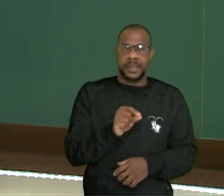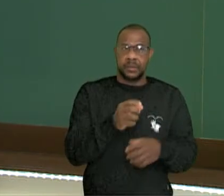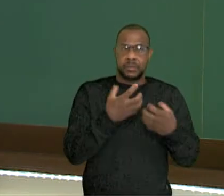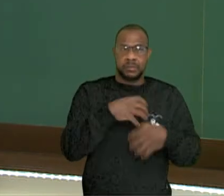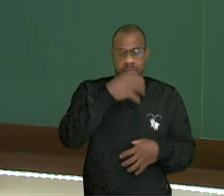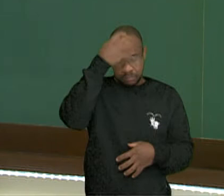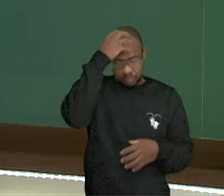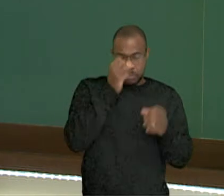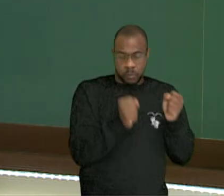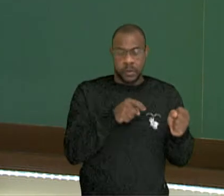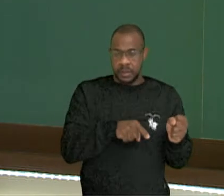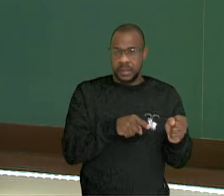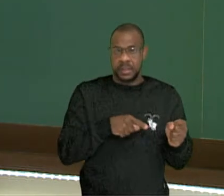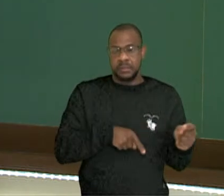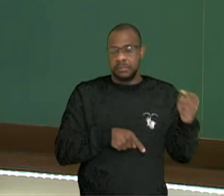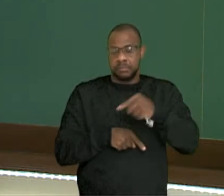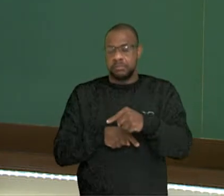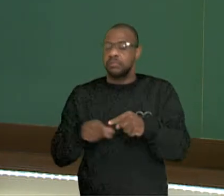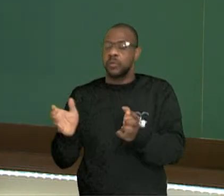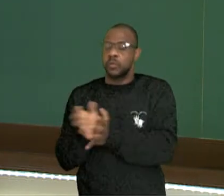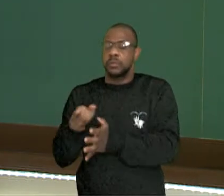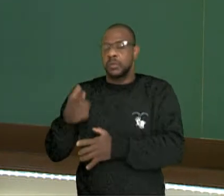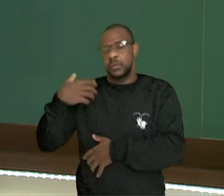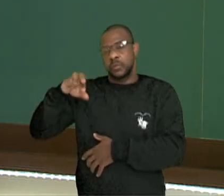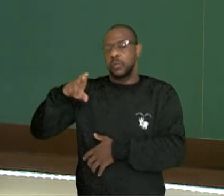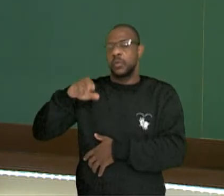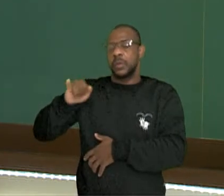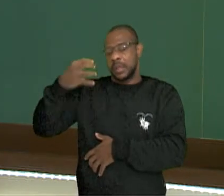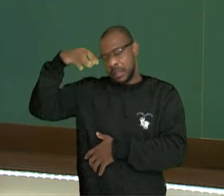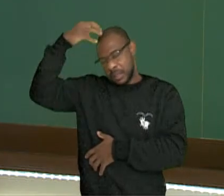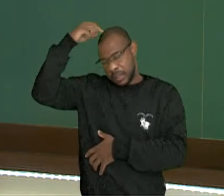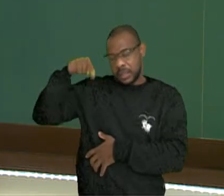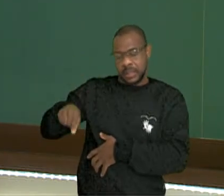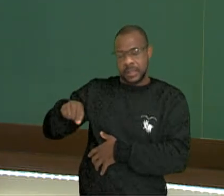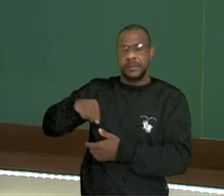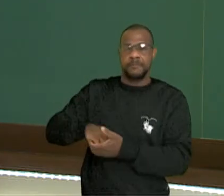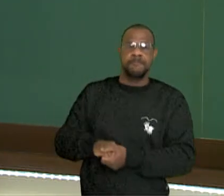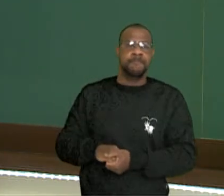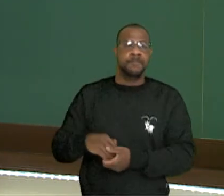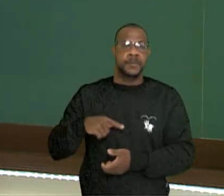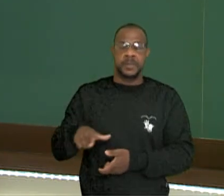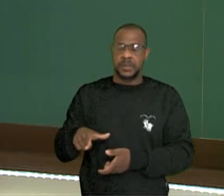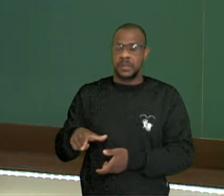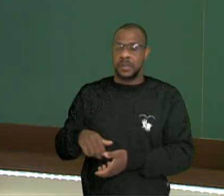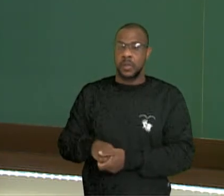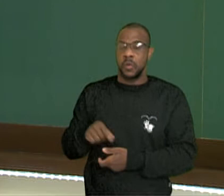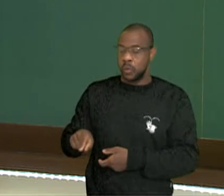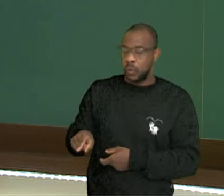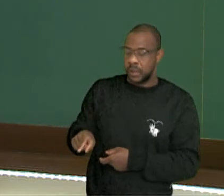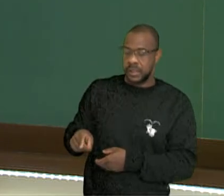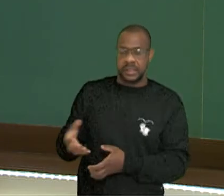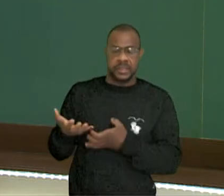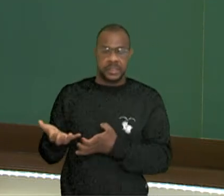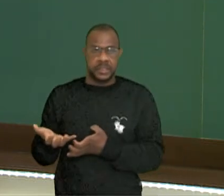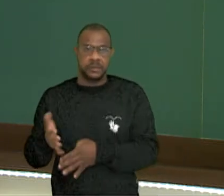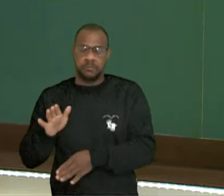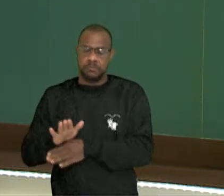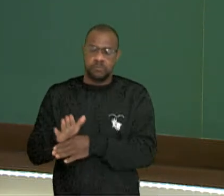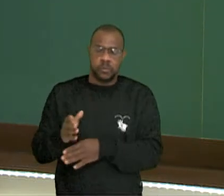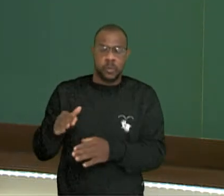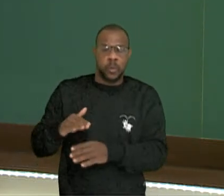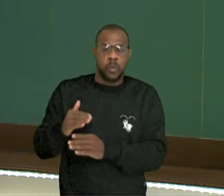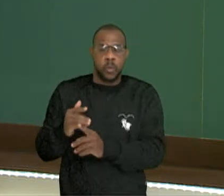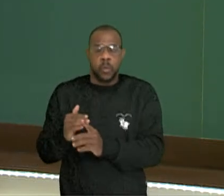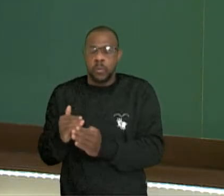rei ficarem relações tensionadas, gerar tensão. O rei defendia um aumento do seu poder,